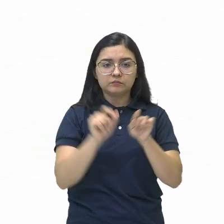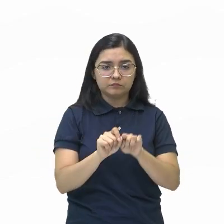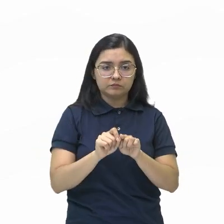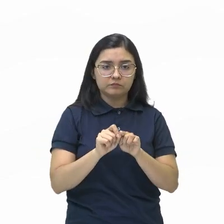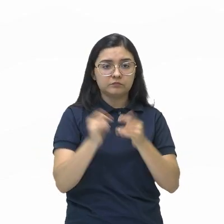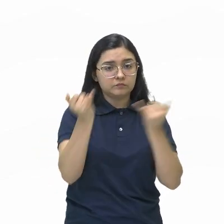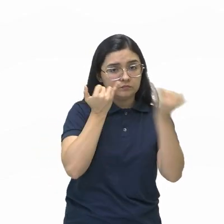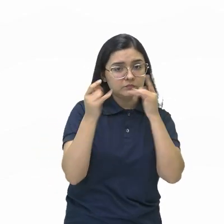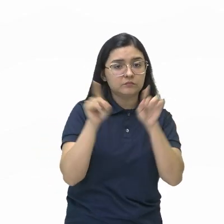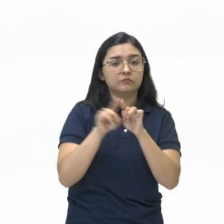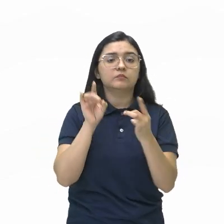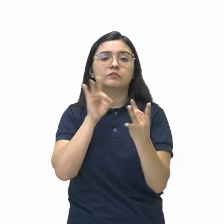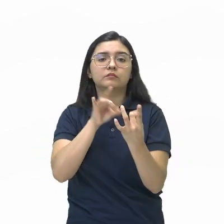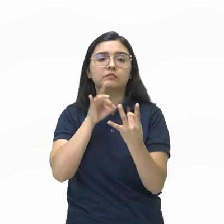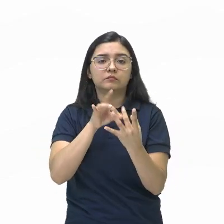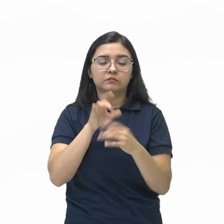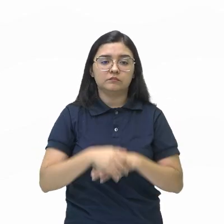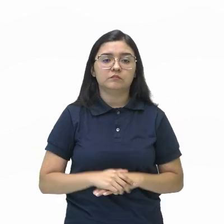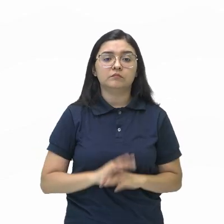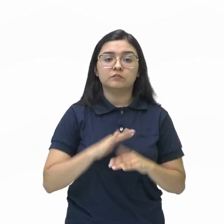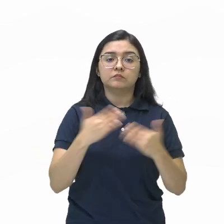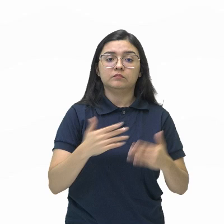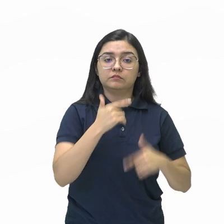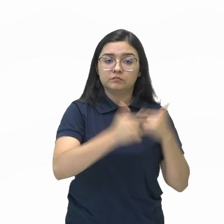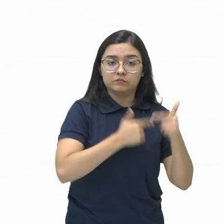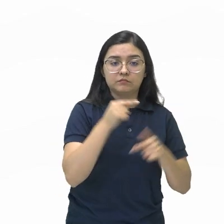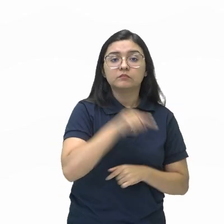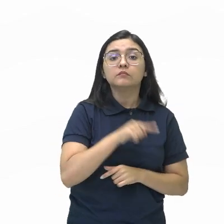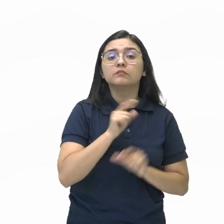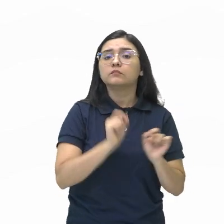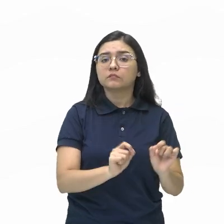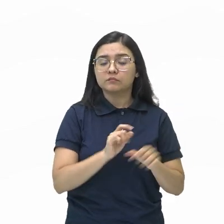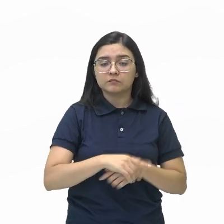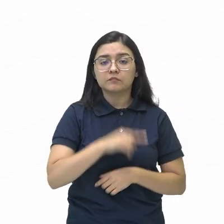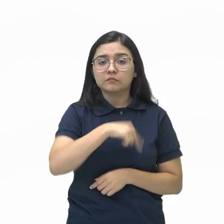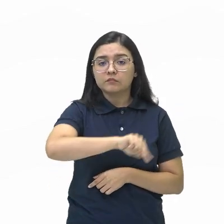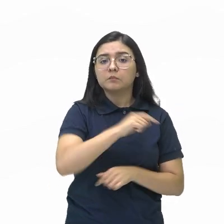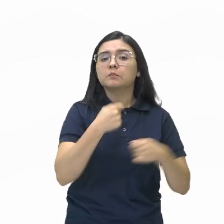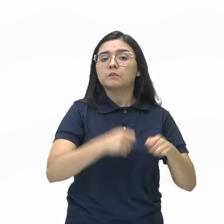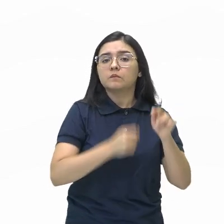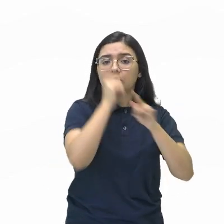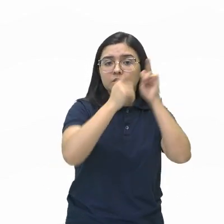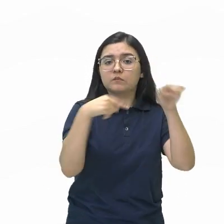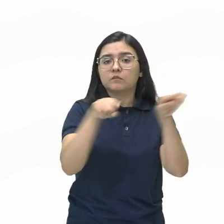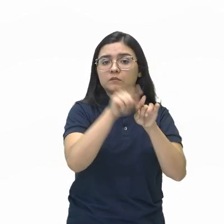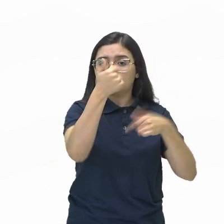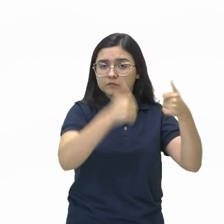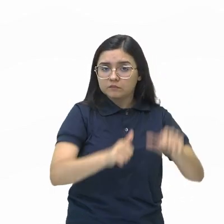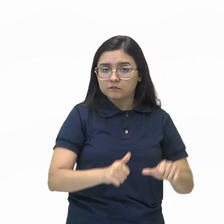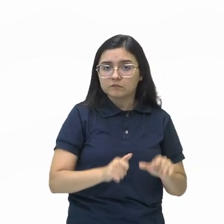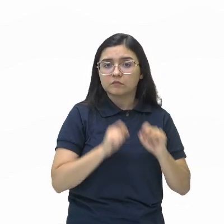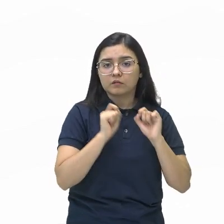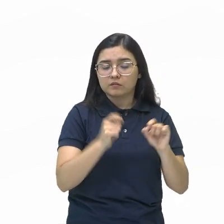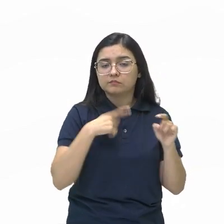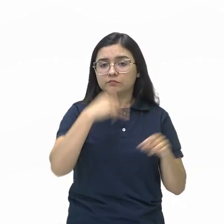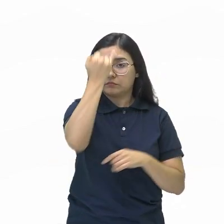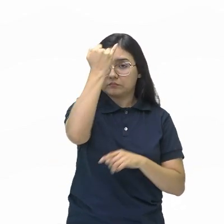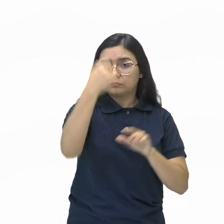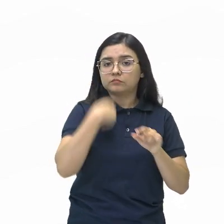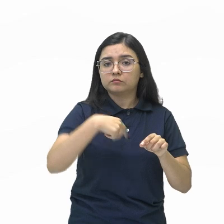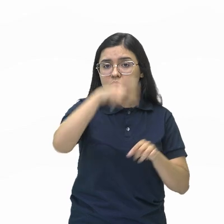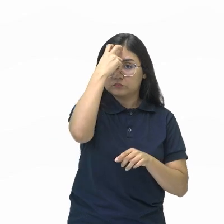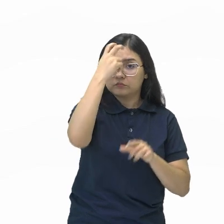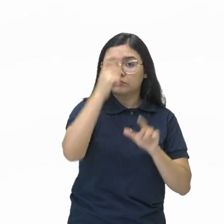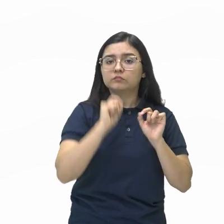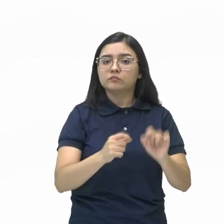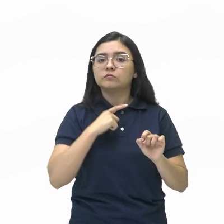feedback, o número 5 aí. Para os trabalhadores, eles têm que criar e analisar, né, a ideia de uma cultura